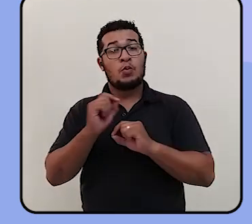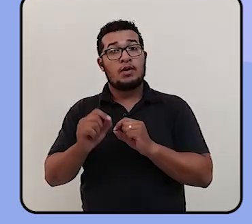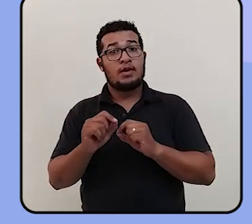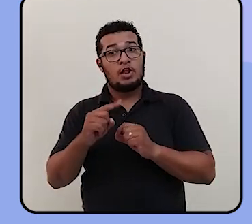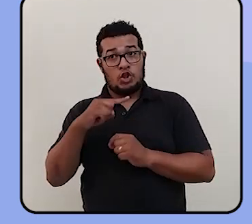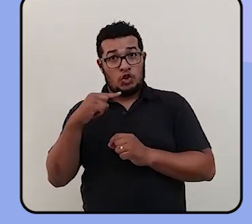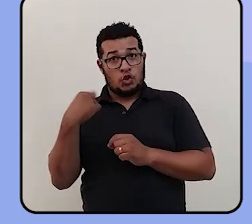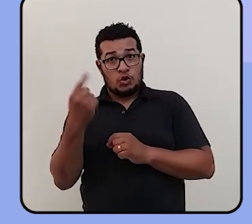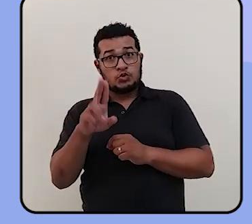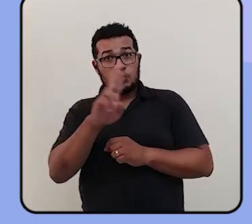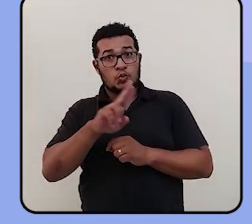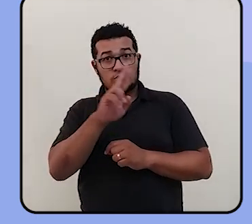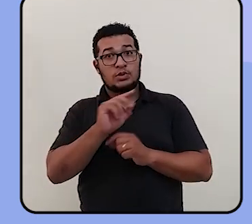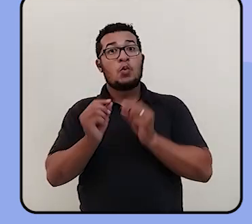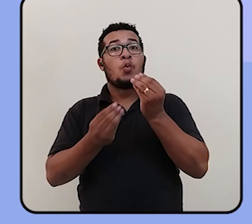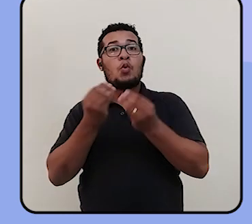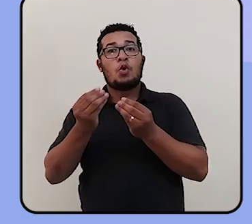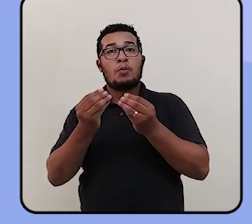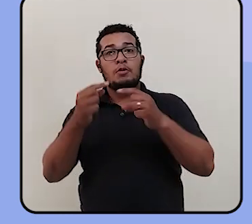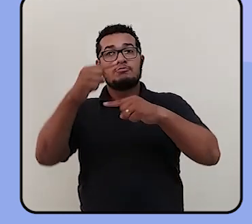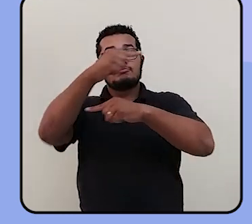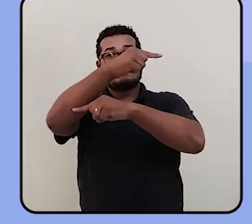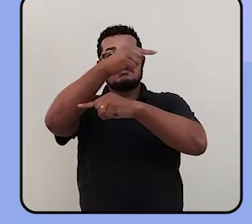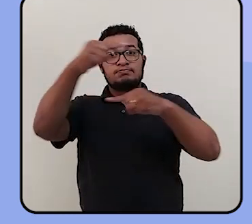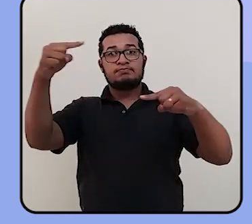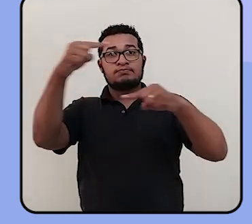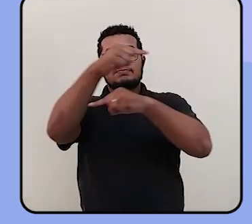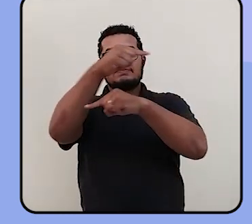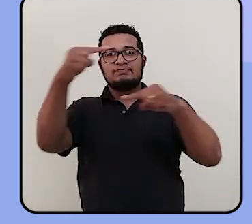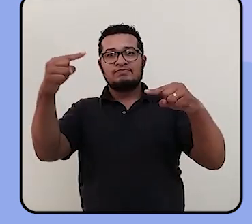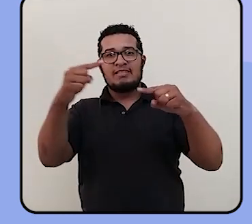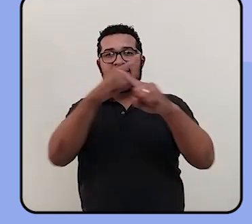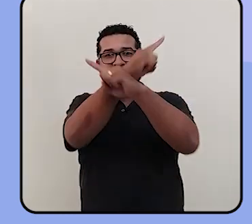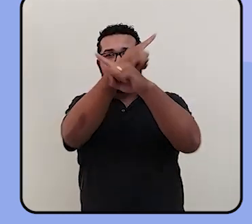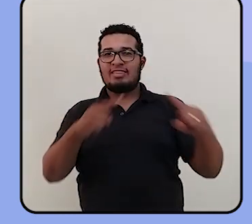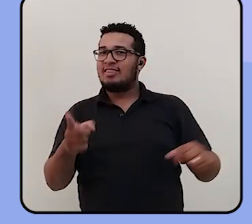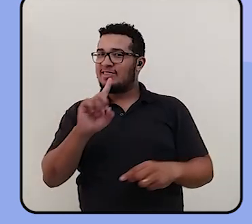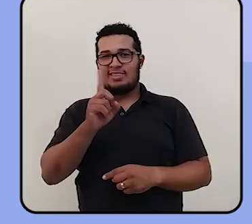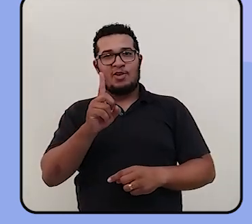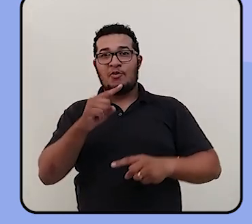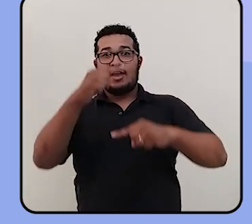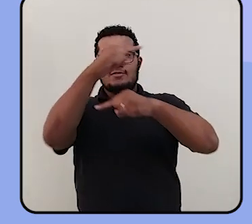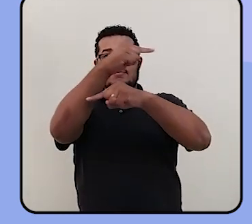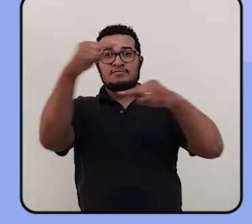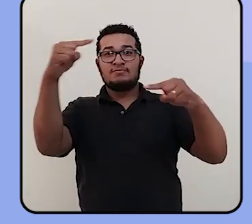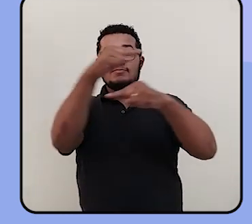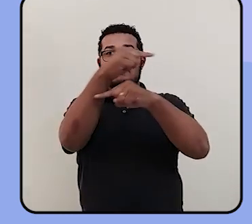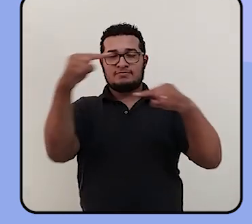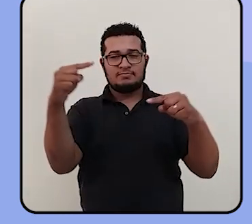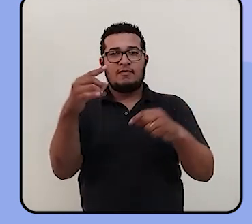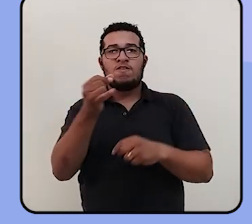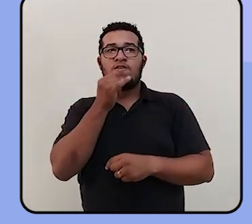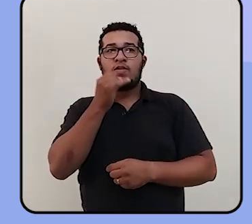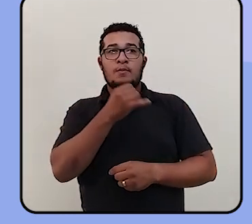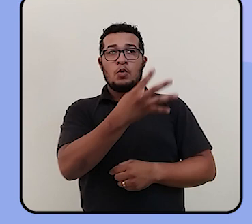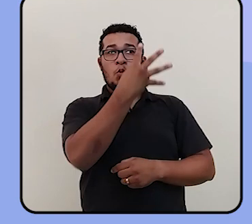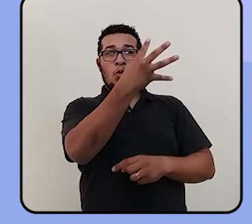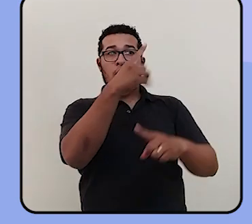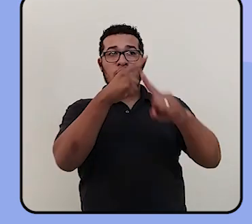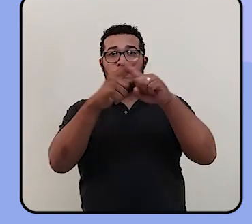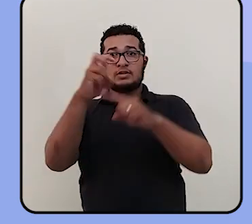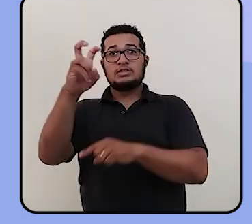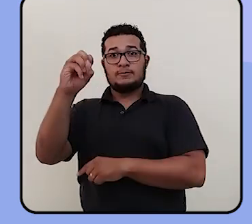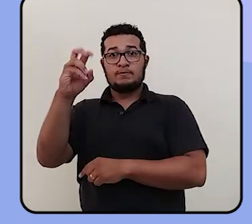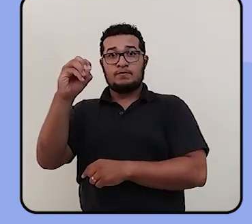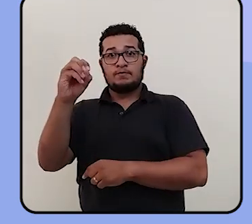proporcional, nós vamos multiplicar de forma paralela. Então, nós temos aqui 4 vezes